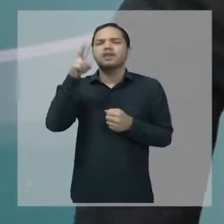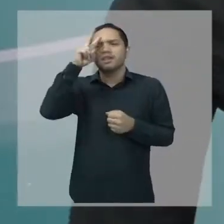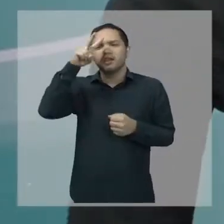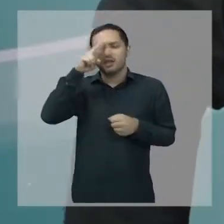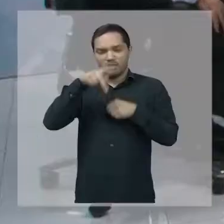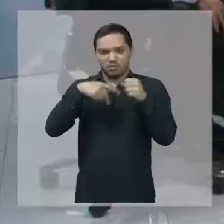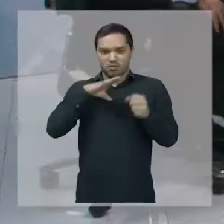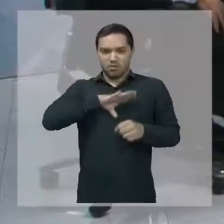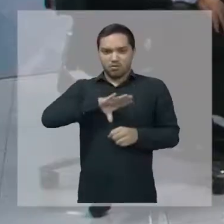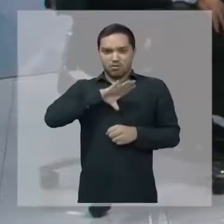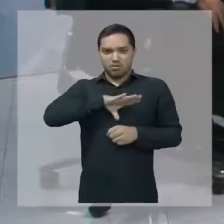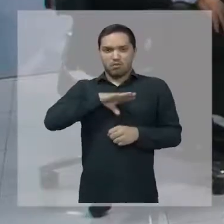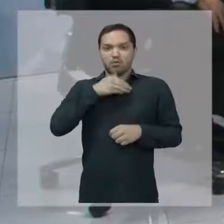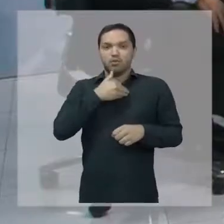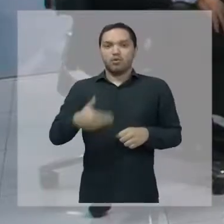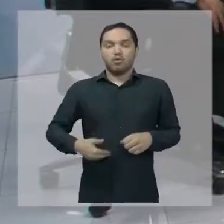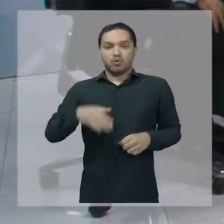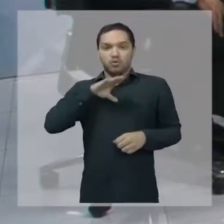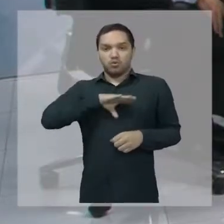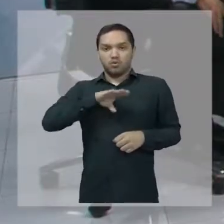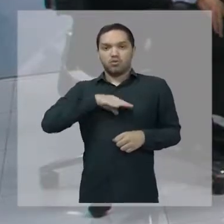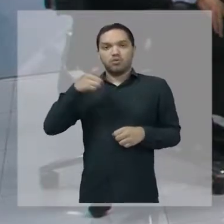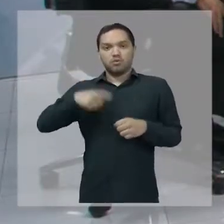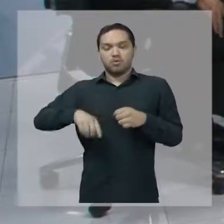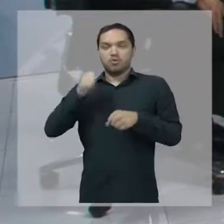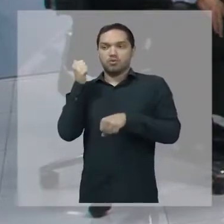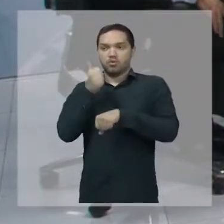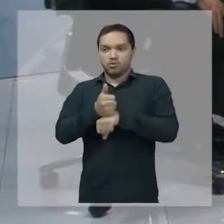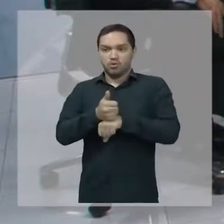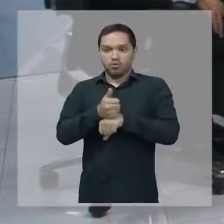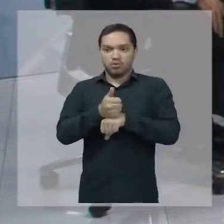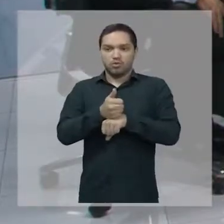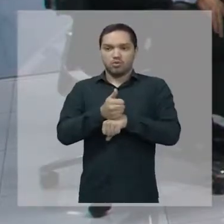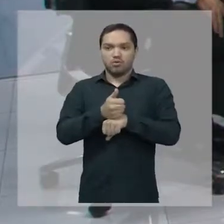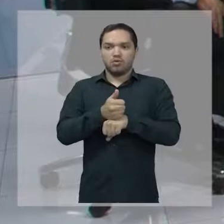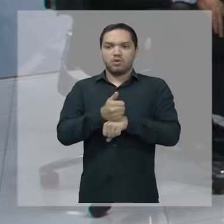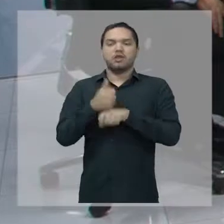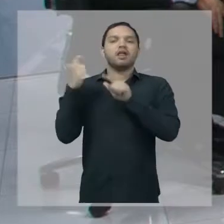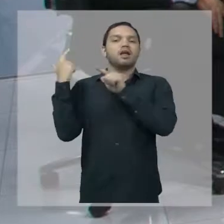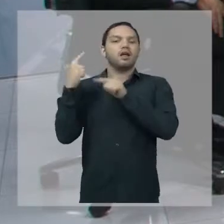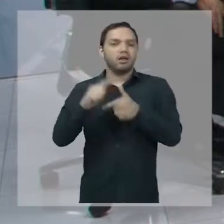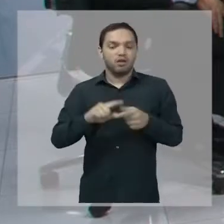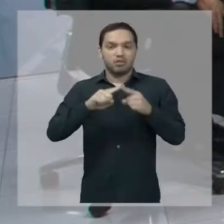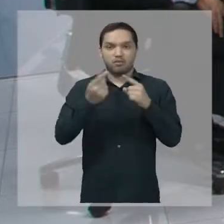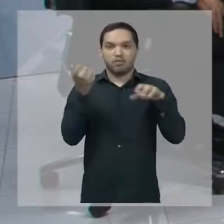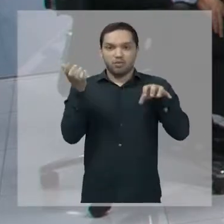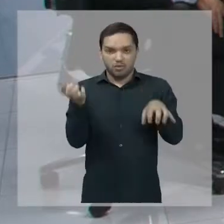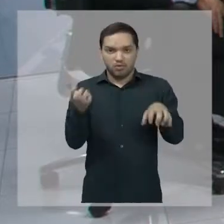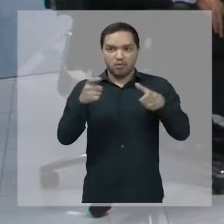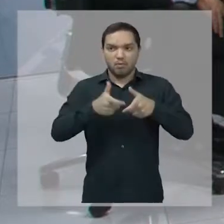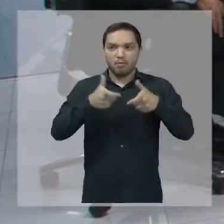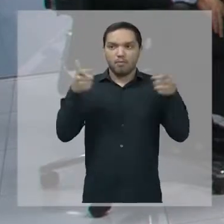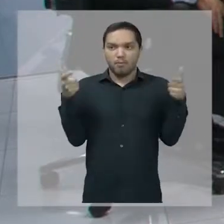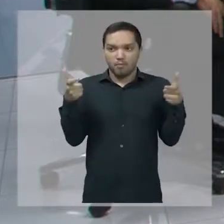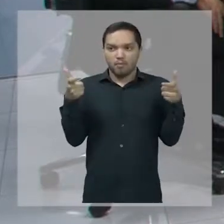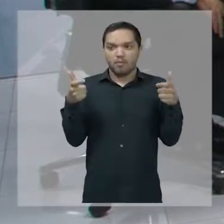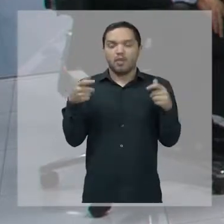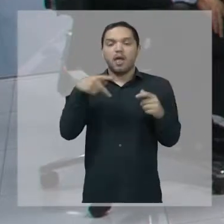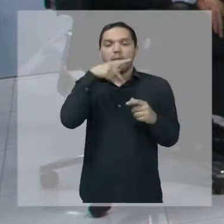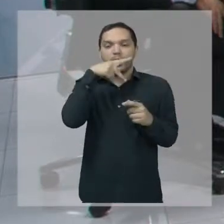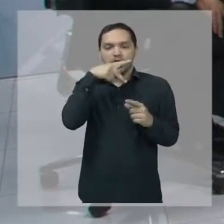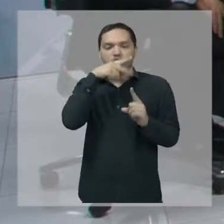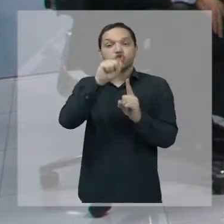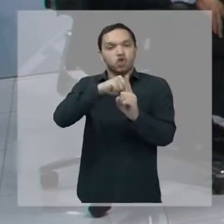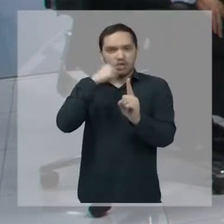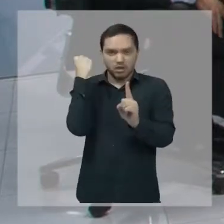aí, só lembrando para o assinante que o governo português foi reeleito, o governo conservador, mas o Congresso Nacional, a maioria foi feita pelo